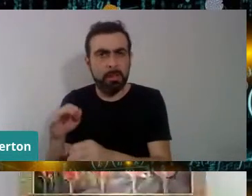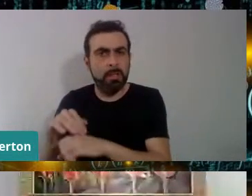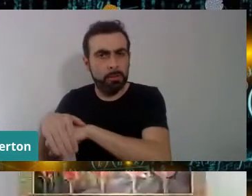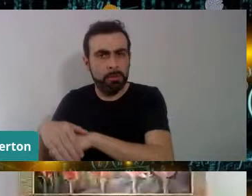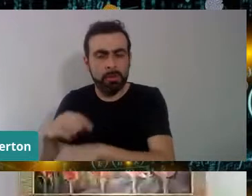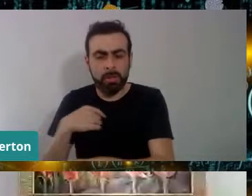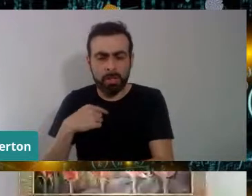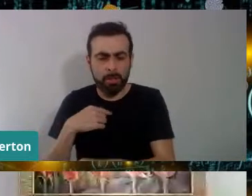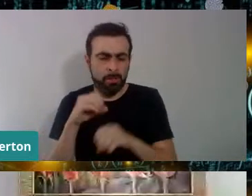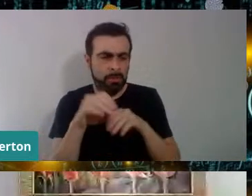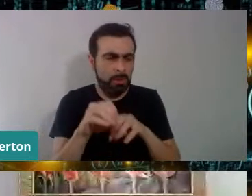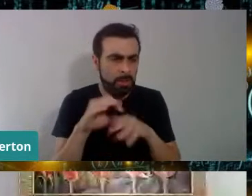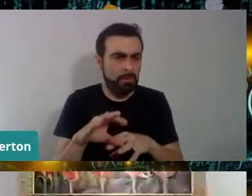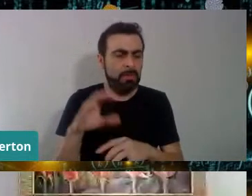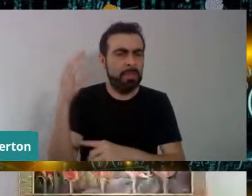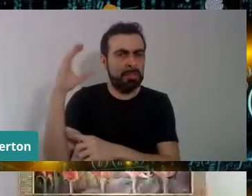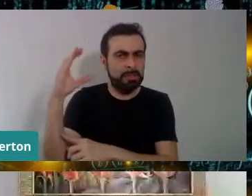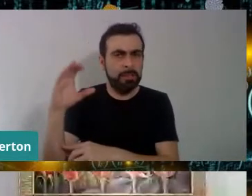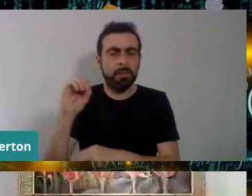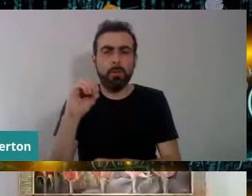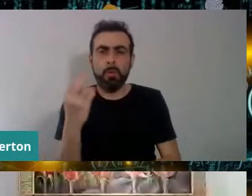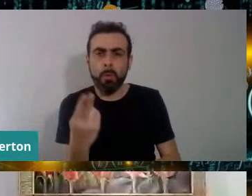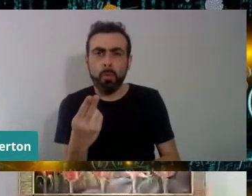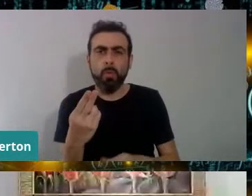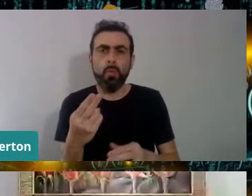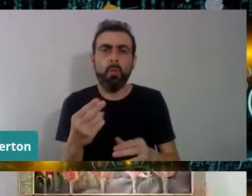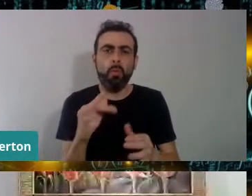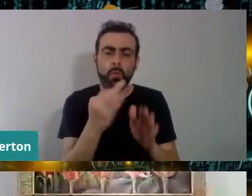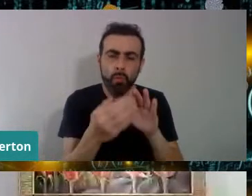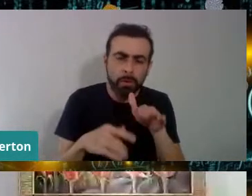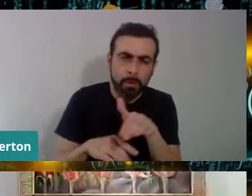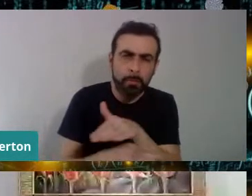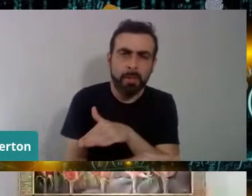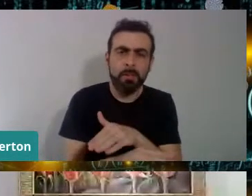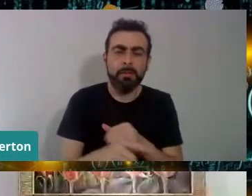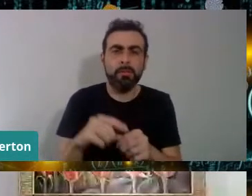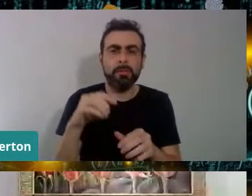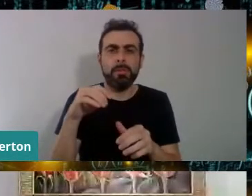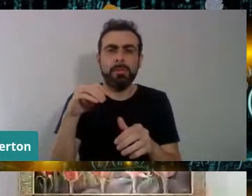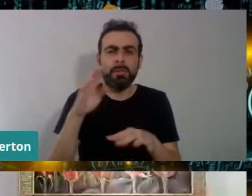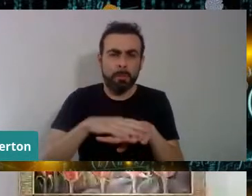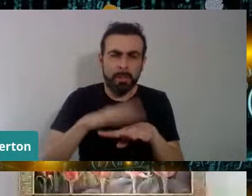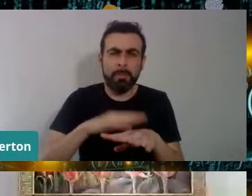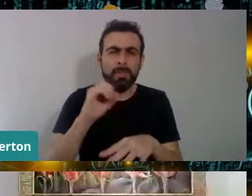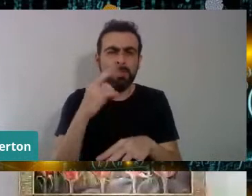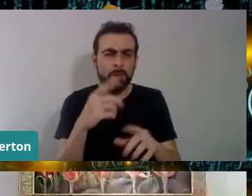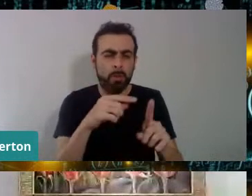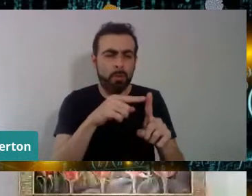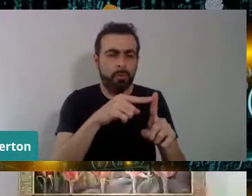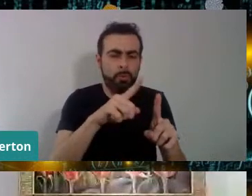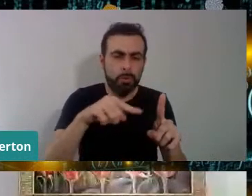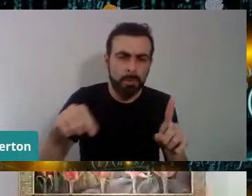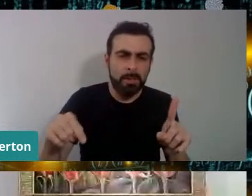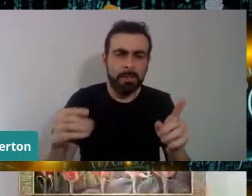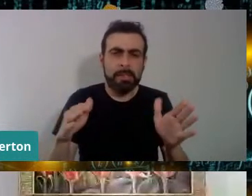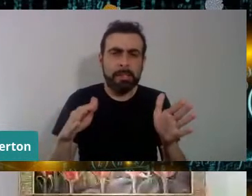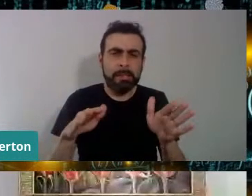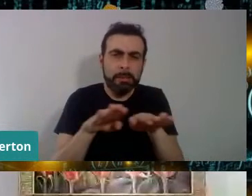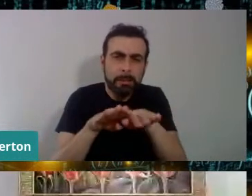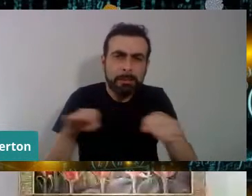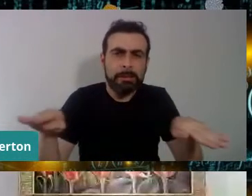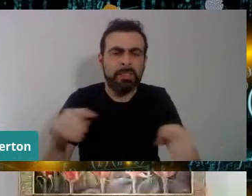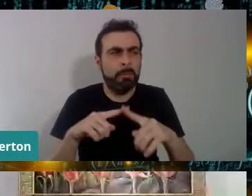dava fundamentos da matemática, geometria plana, essas coisas, na parte da tarde e na parte da noite.